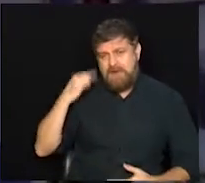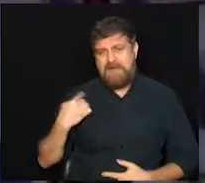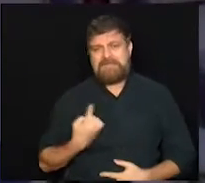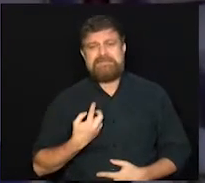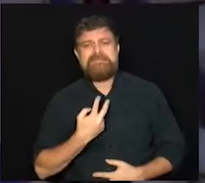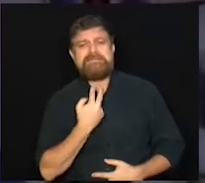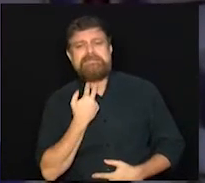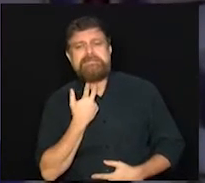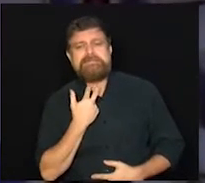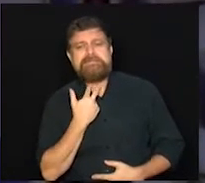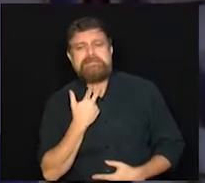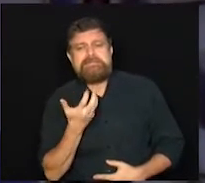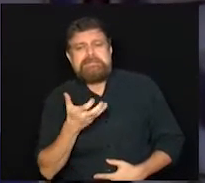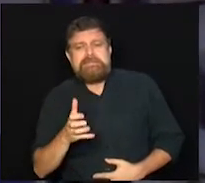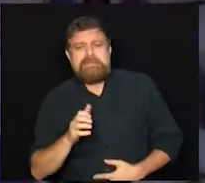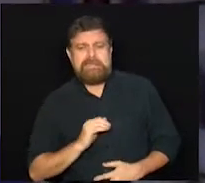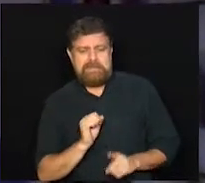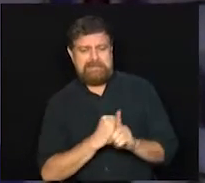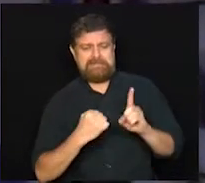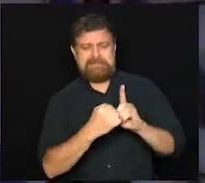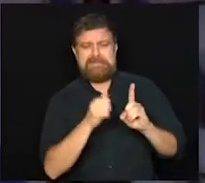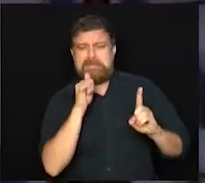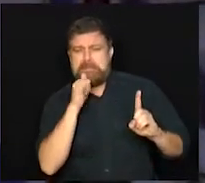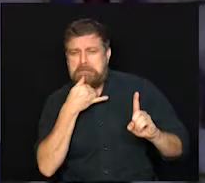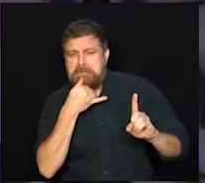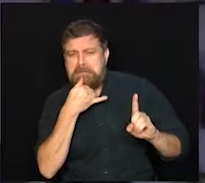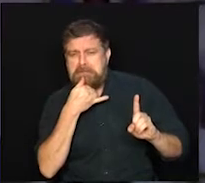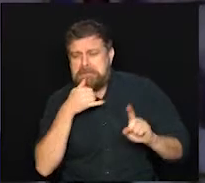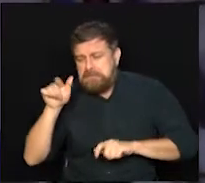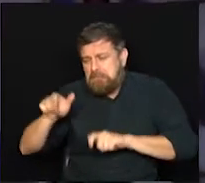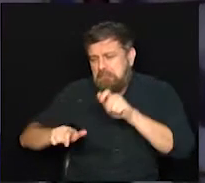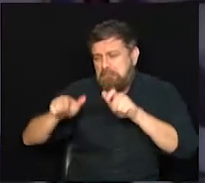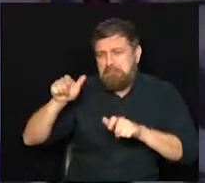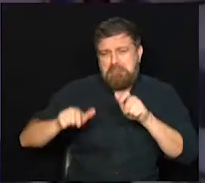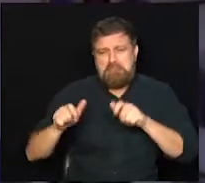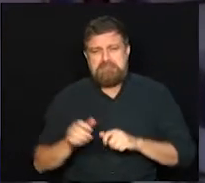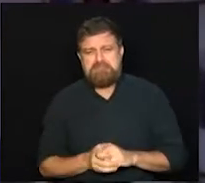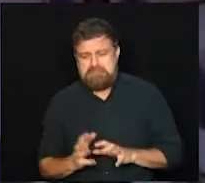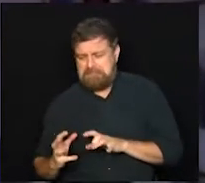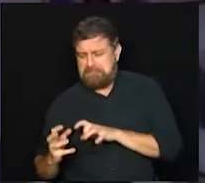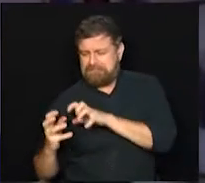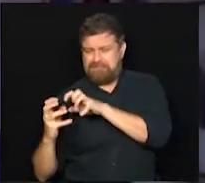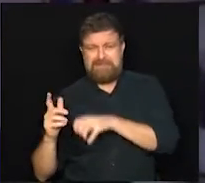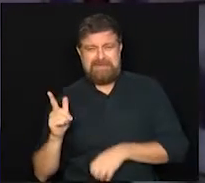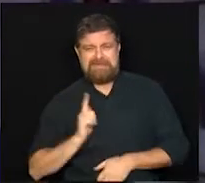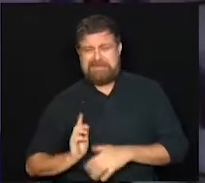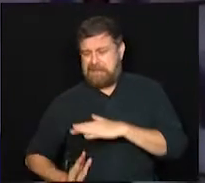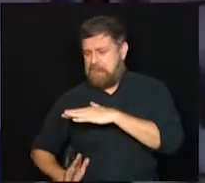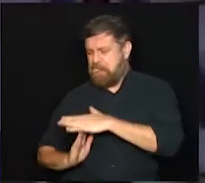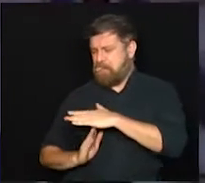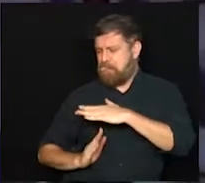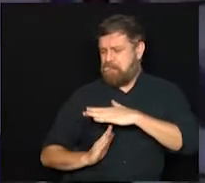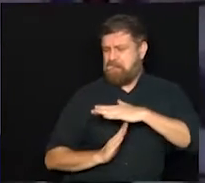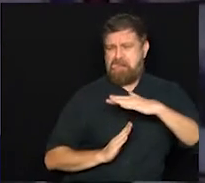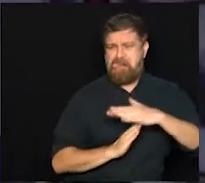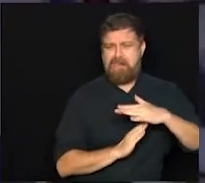numa sociedade, né, com pessoas tristes, com pessoas que tenham limitações,